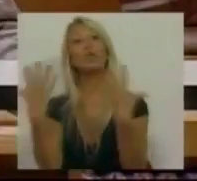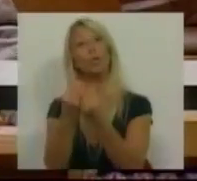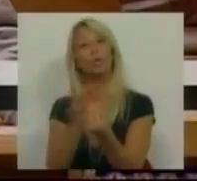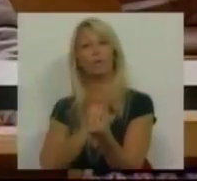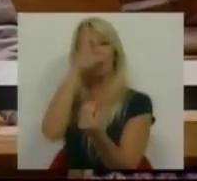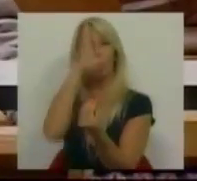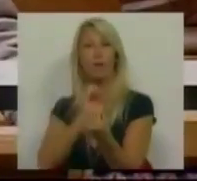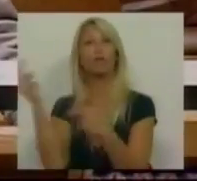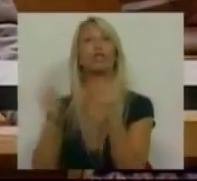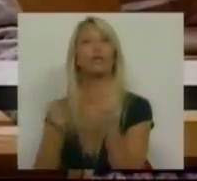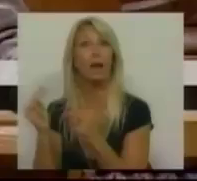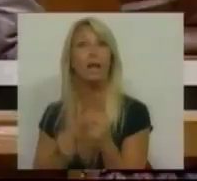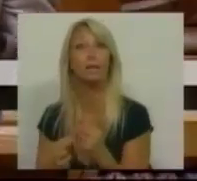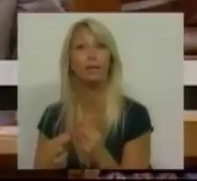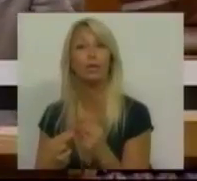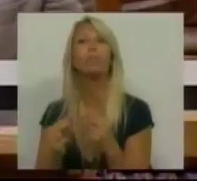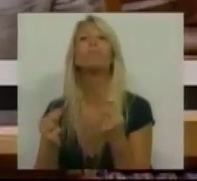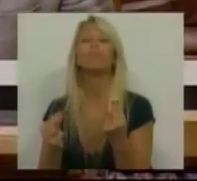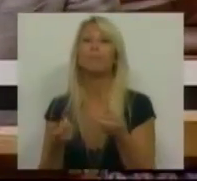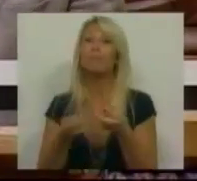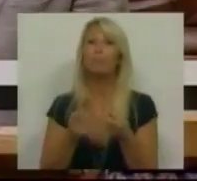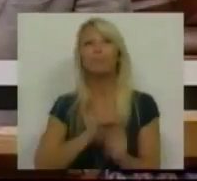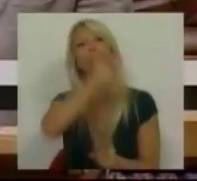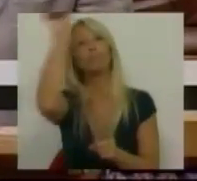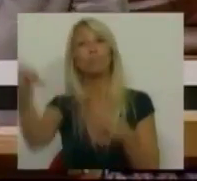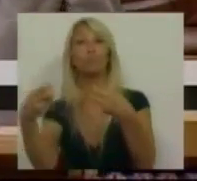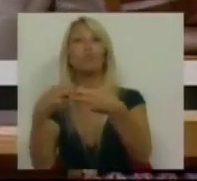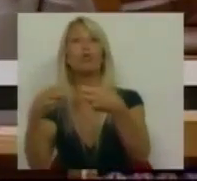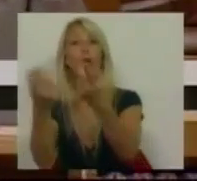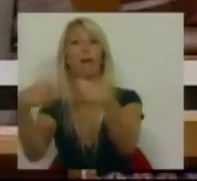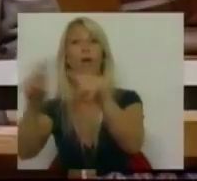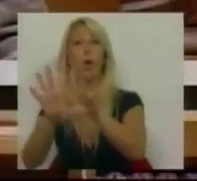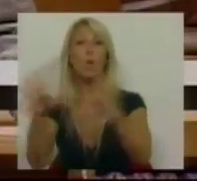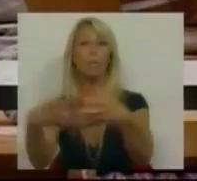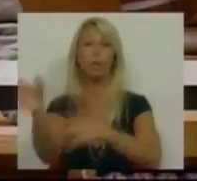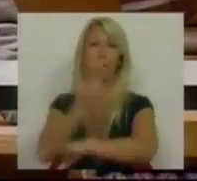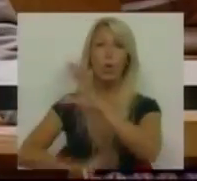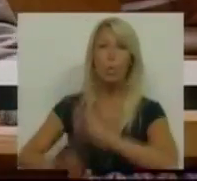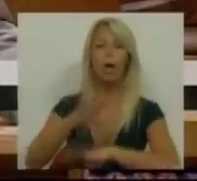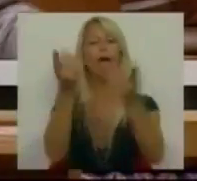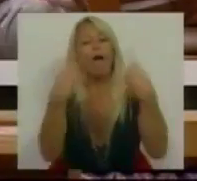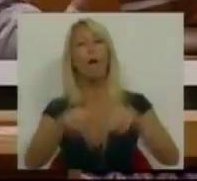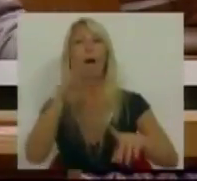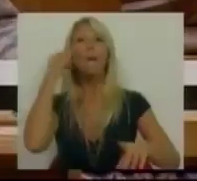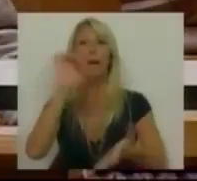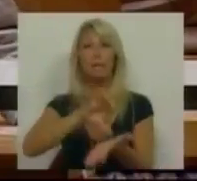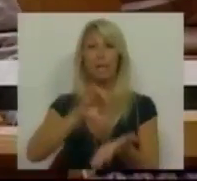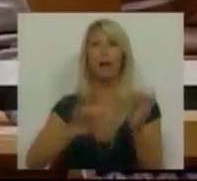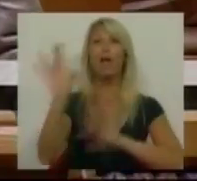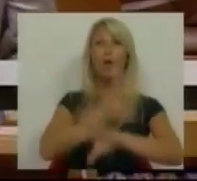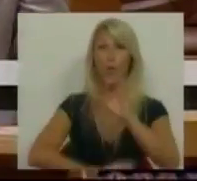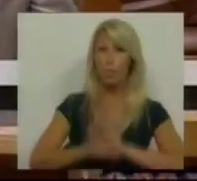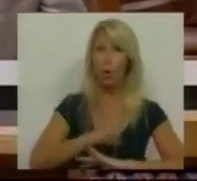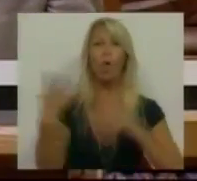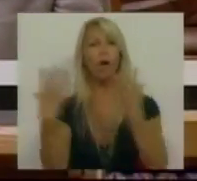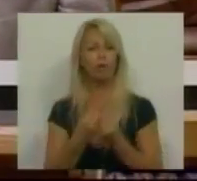das Finanças e coordenados foram reunir em Bruxelas com a Comissão Europeia, foram reunir com o Banco Central Europeu e coordenados foram